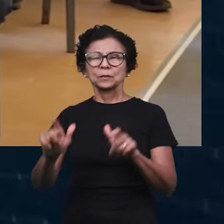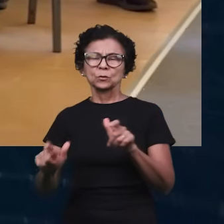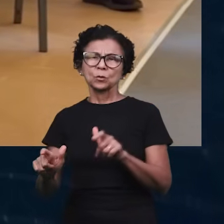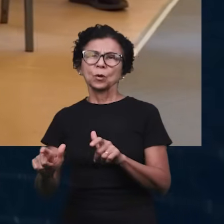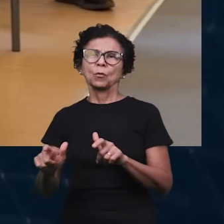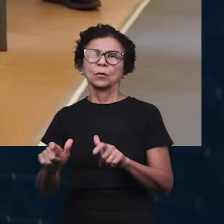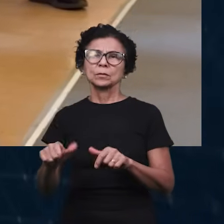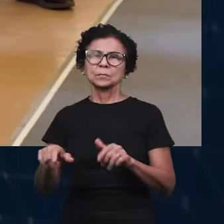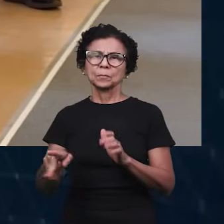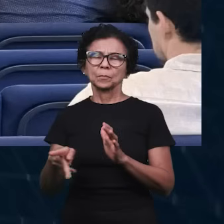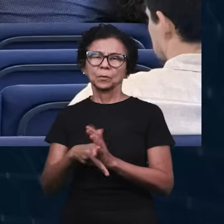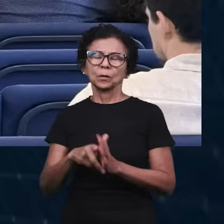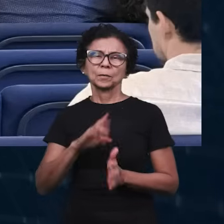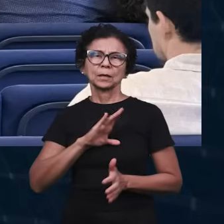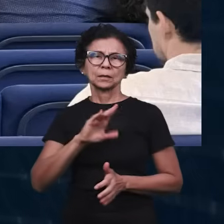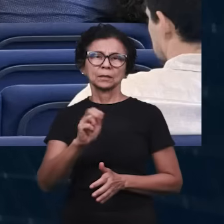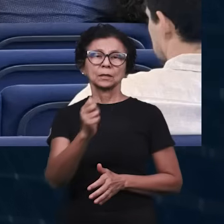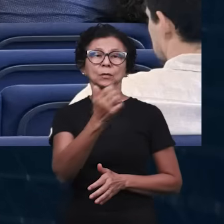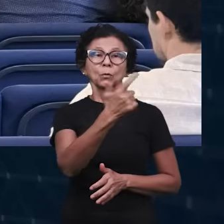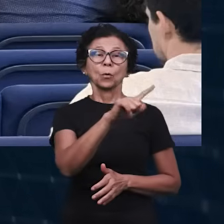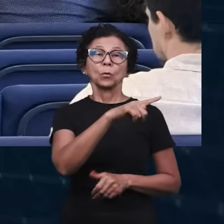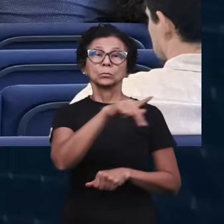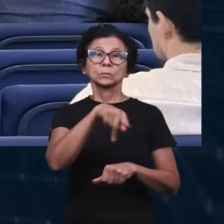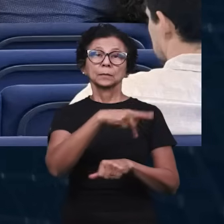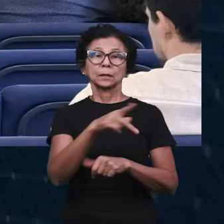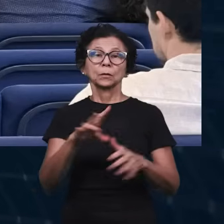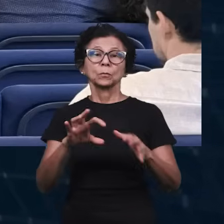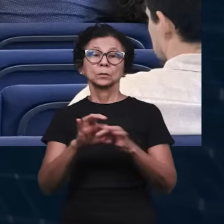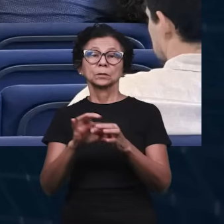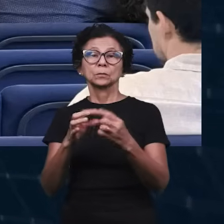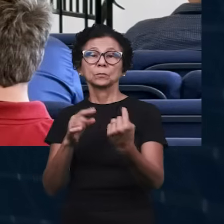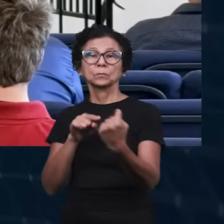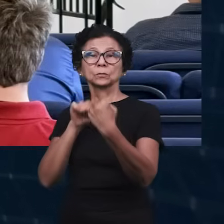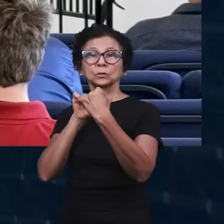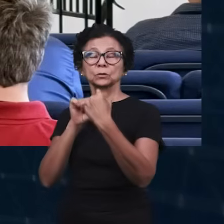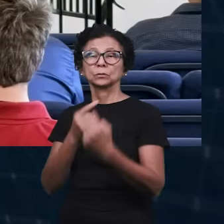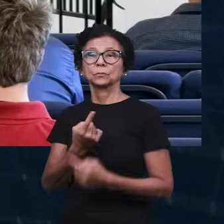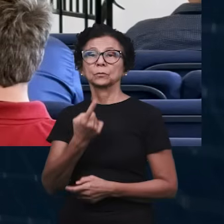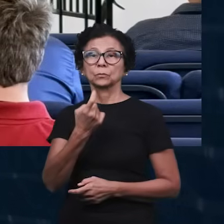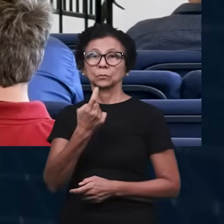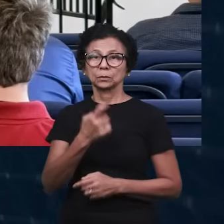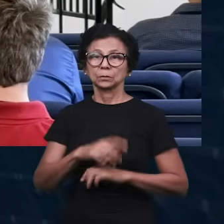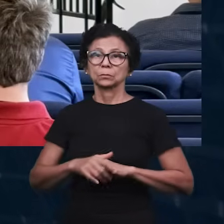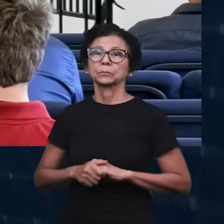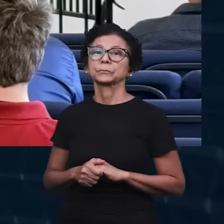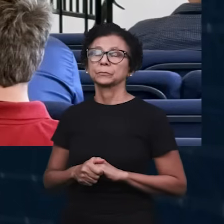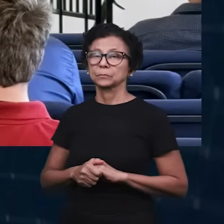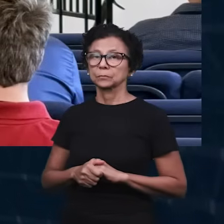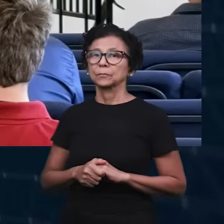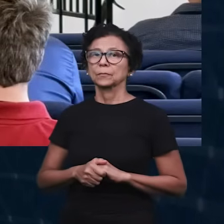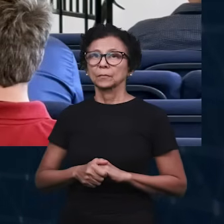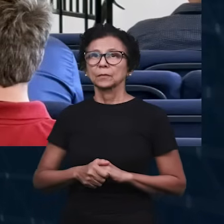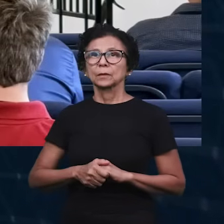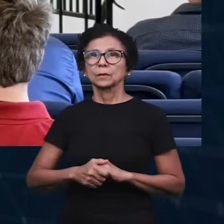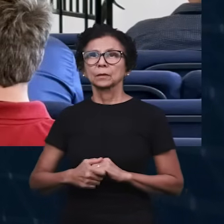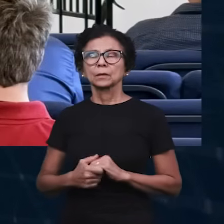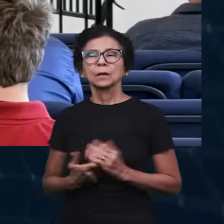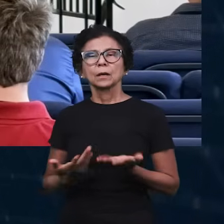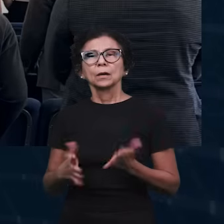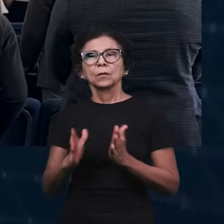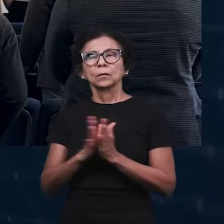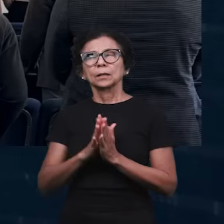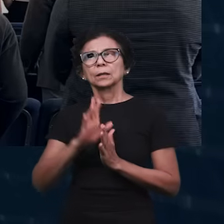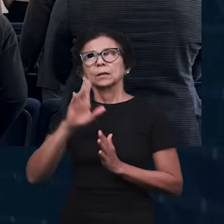de visitantes de outros países, estiveram reunidos em um mesmo propósito: buscar ao Senhor e ouvir a sua